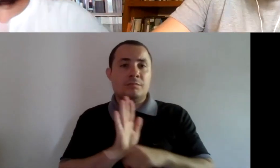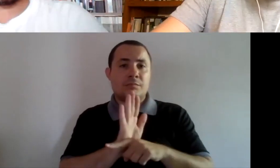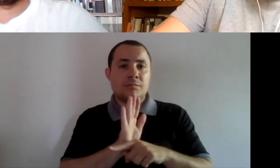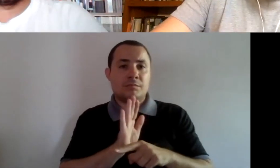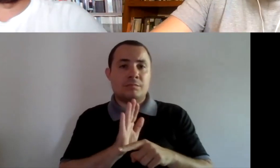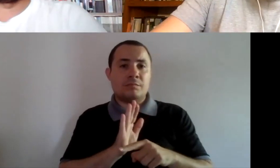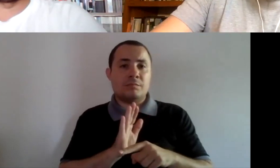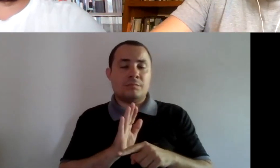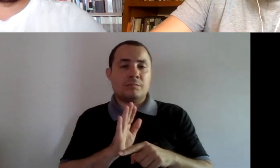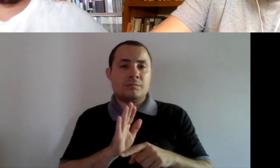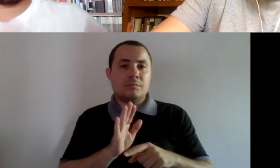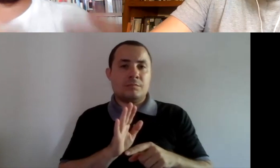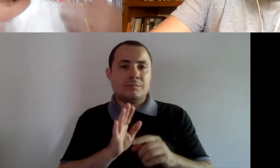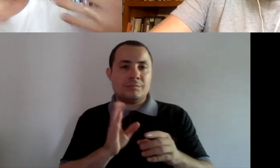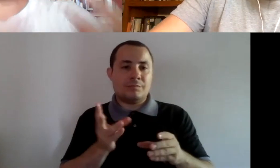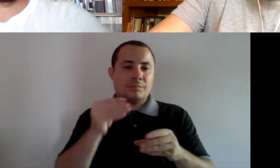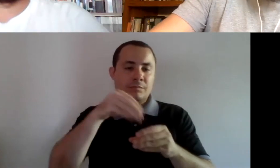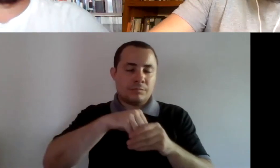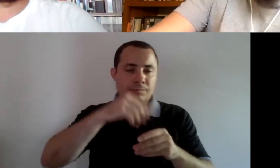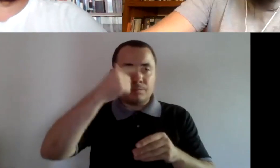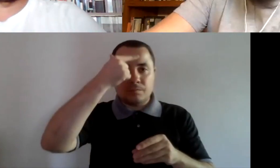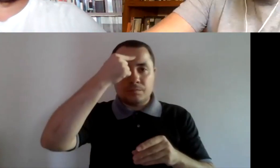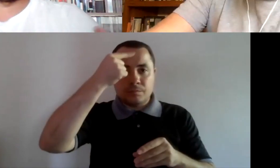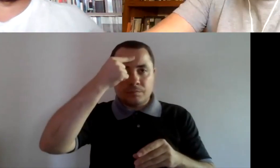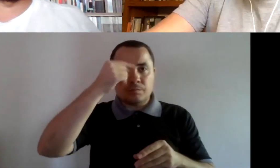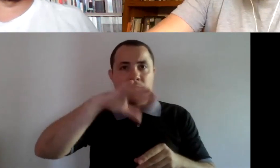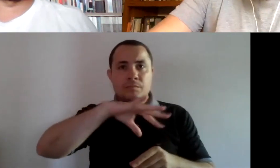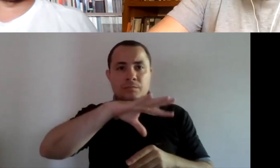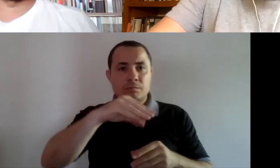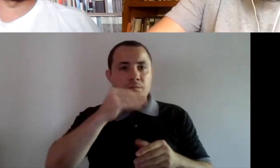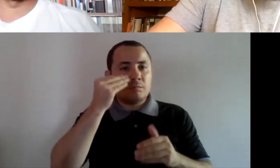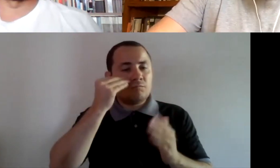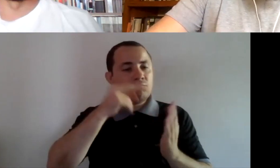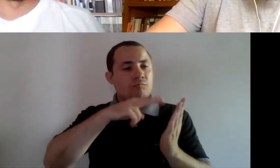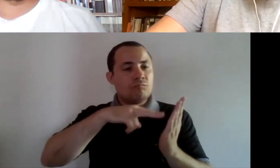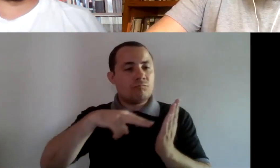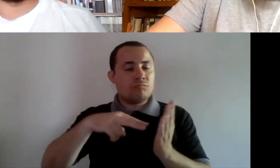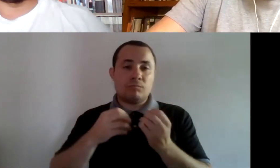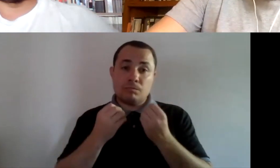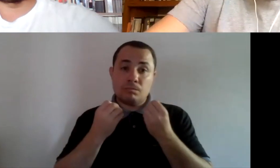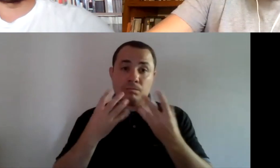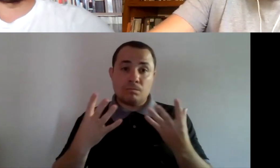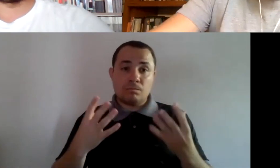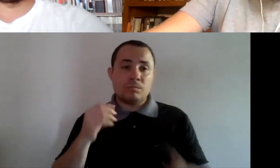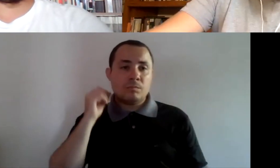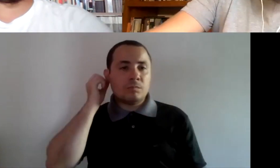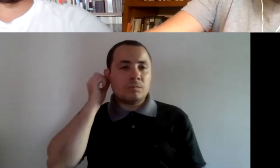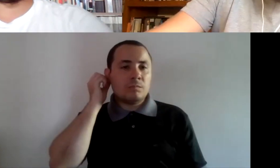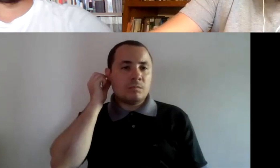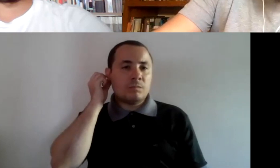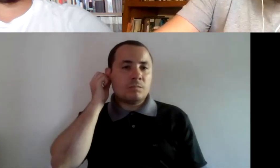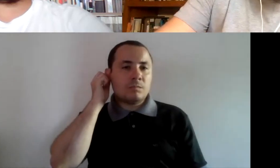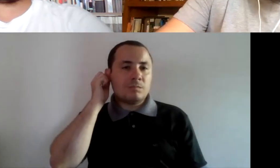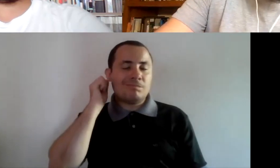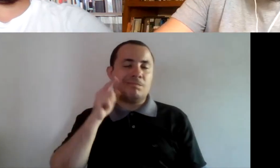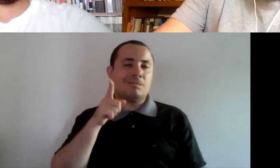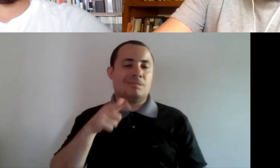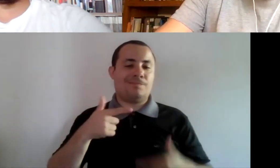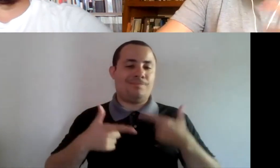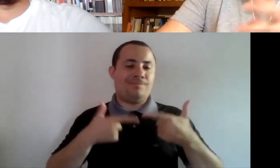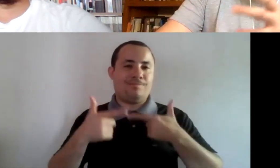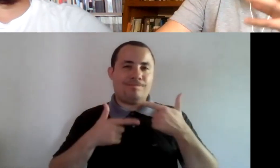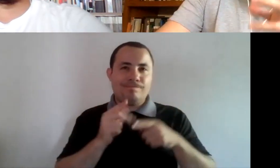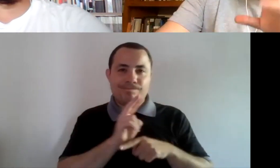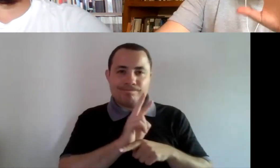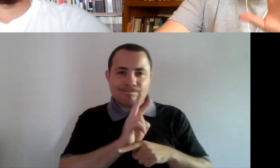Trazer isso para dentro da universidade, fazer as pessoas se aproximarem disso, né? Acho que o trabalho de curadoria é esse, né? De ajudar